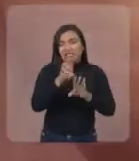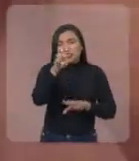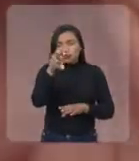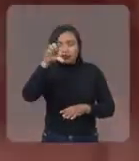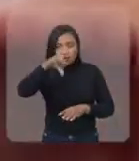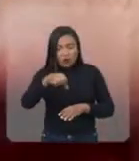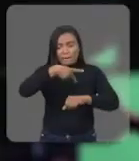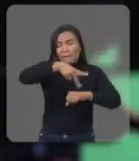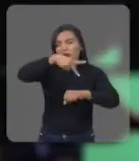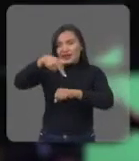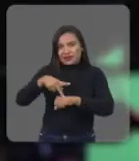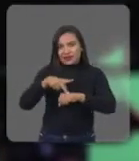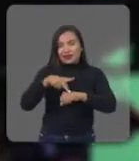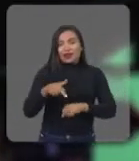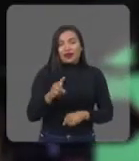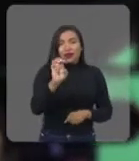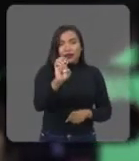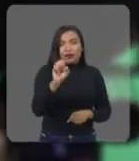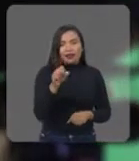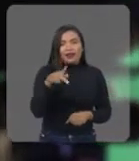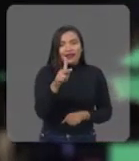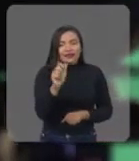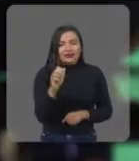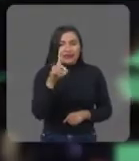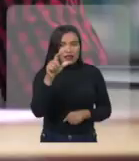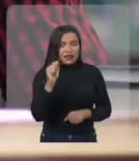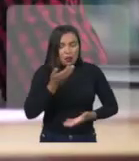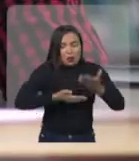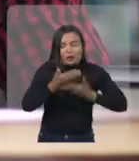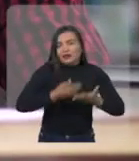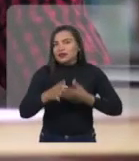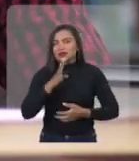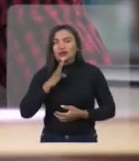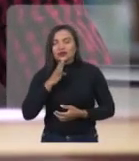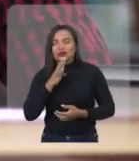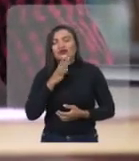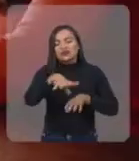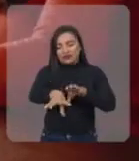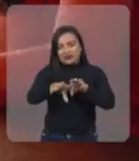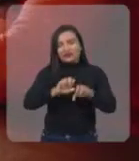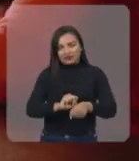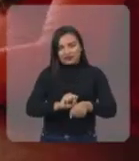Escada. Experiência e eficiência compartilhando conhecimento e qualificação.